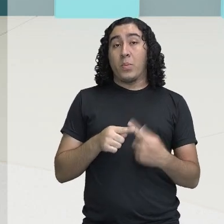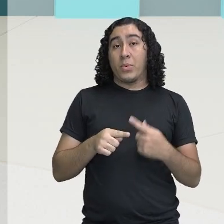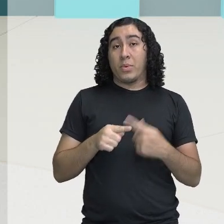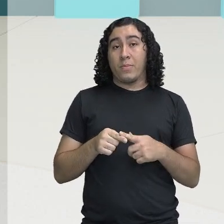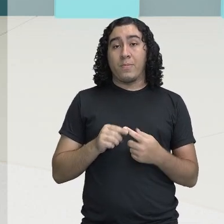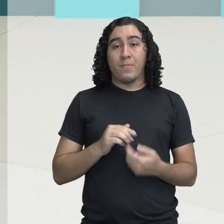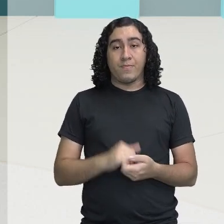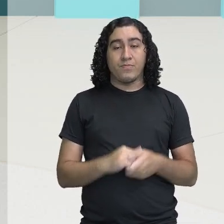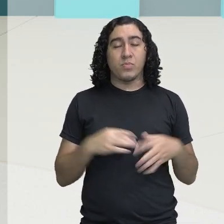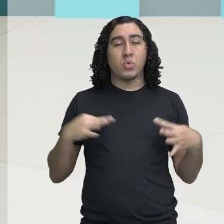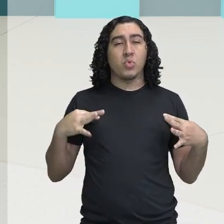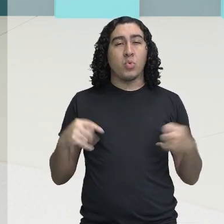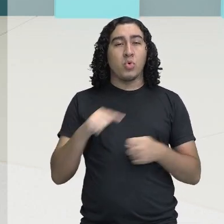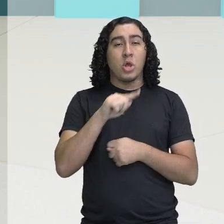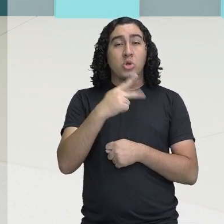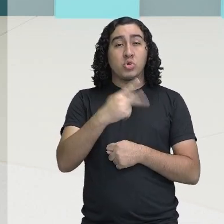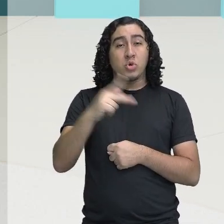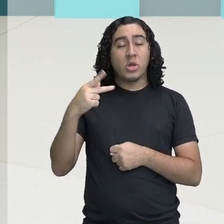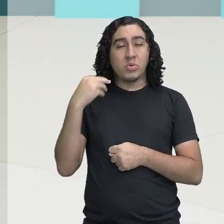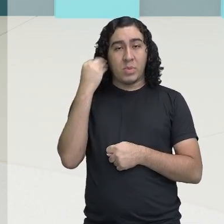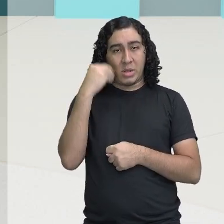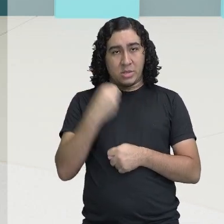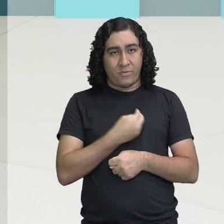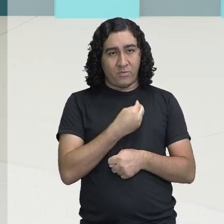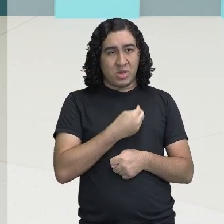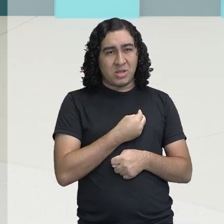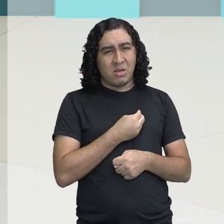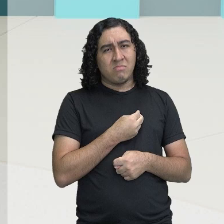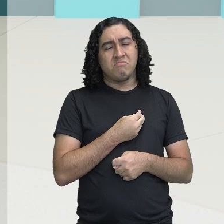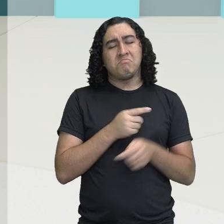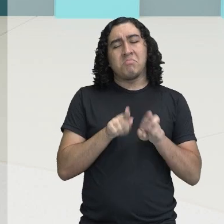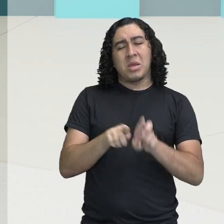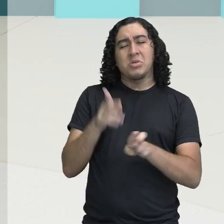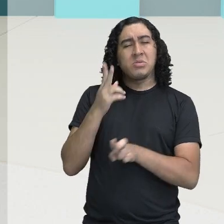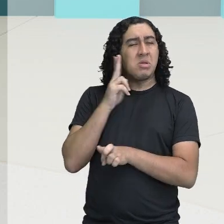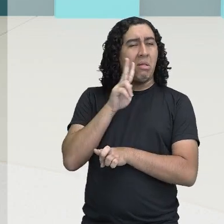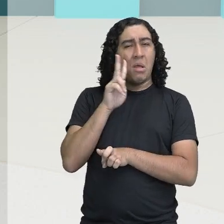aquilo que você um dia viveu, que talvez não recorde